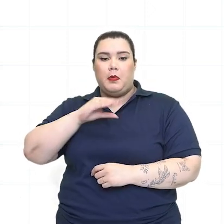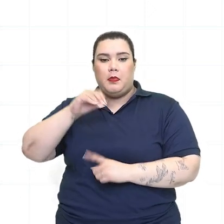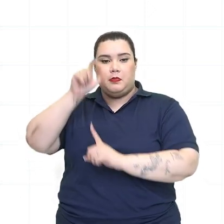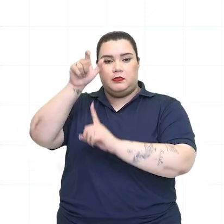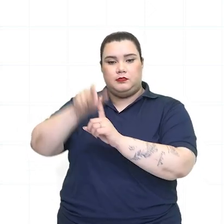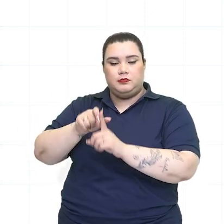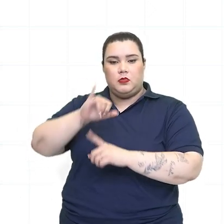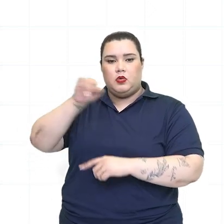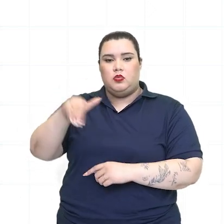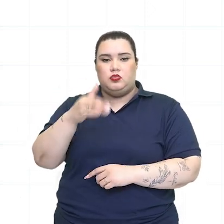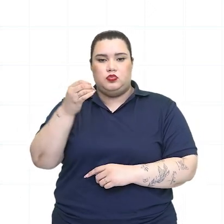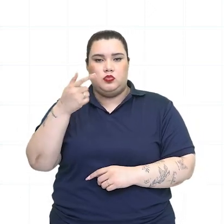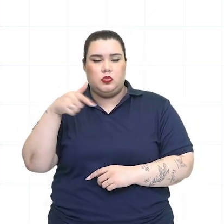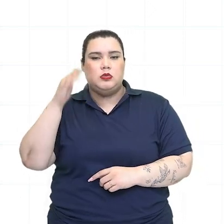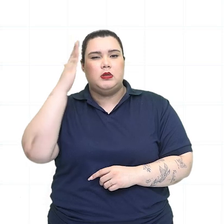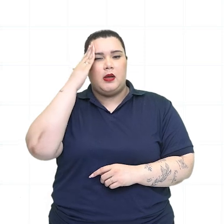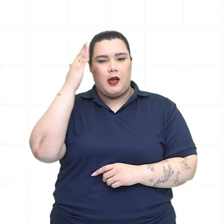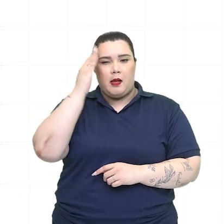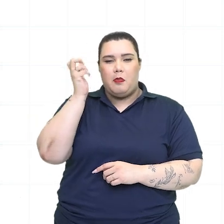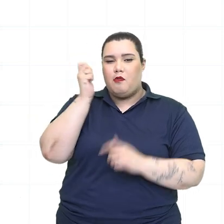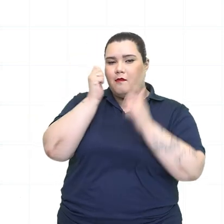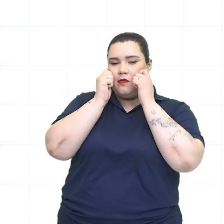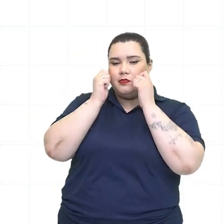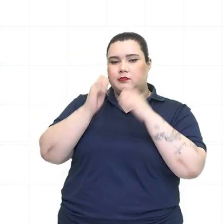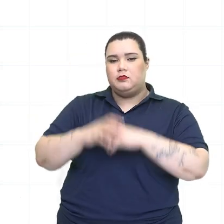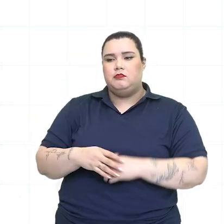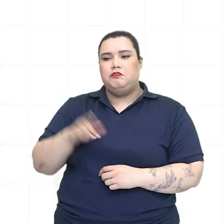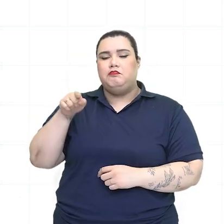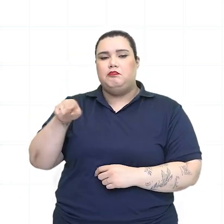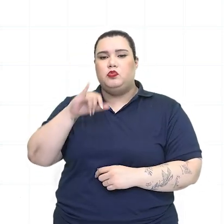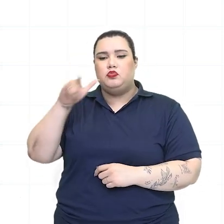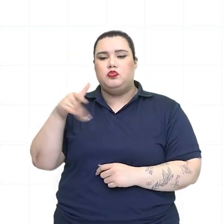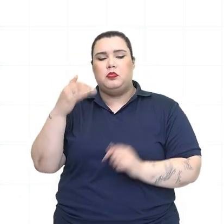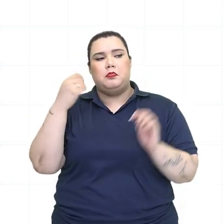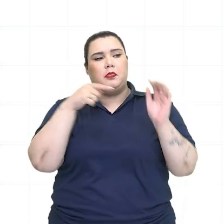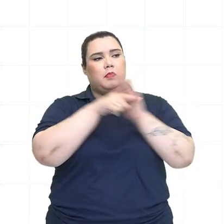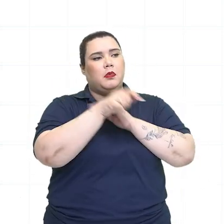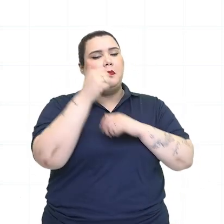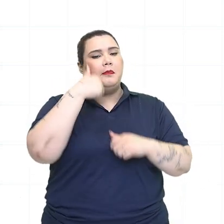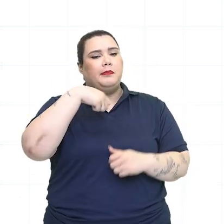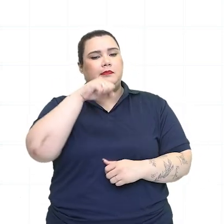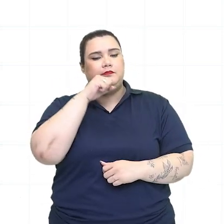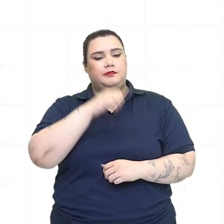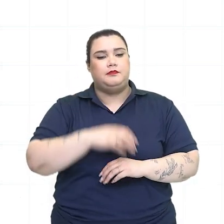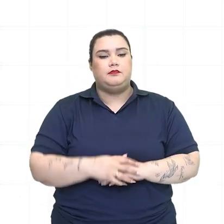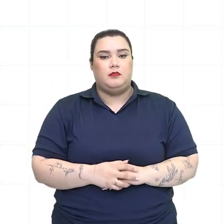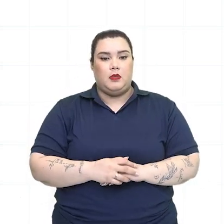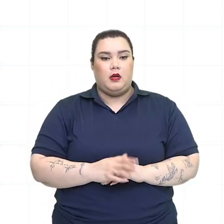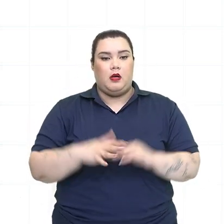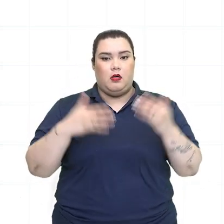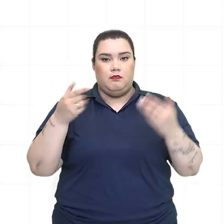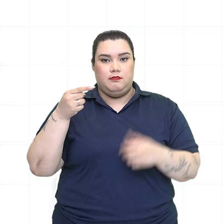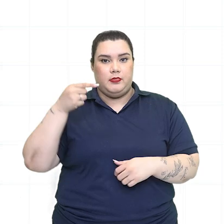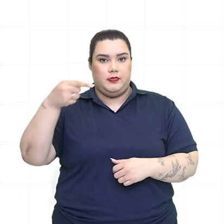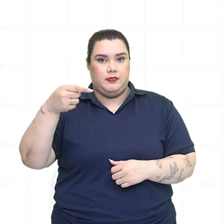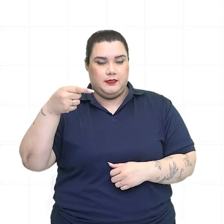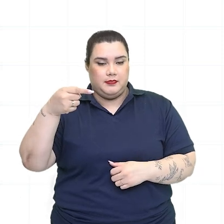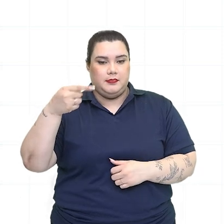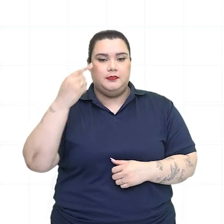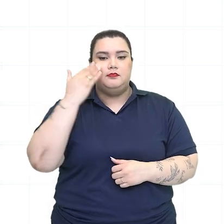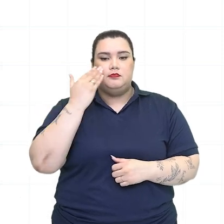Joãozinho também sabe ser fofo. Joãozinho pergunta para sua mãe. Aí ele vai marcar a